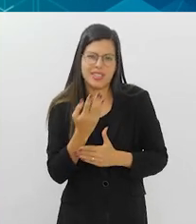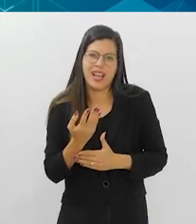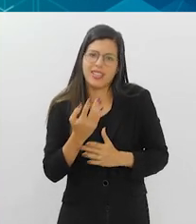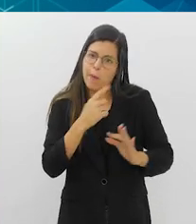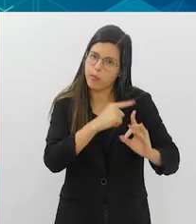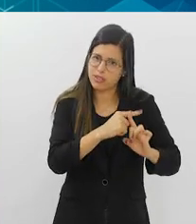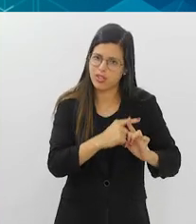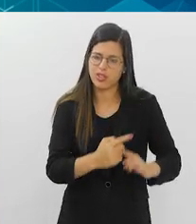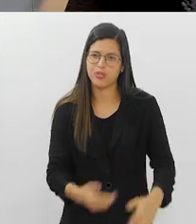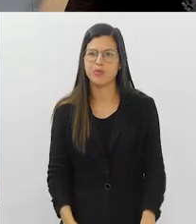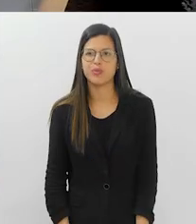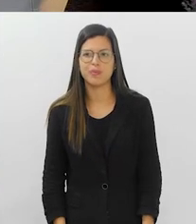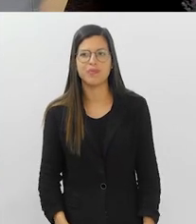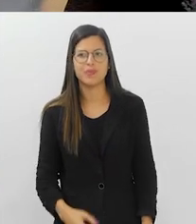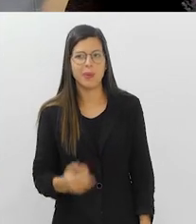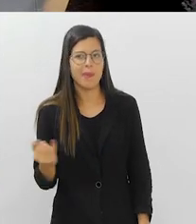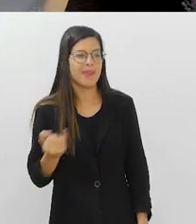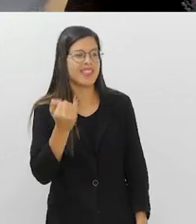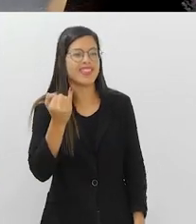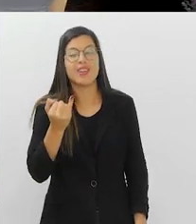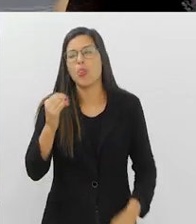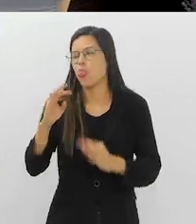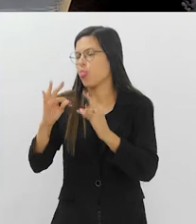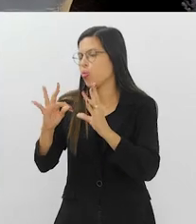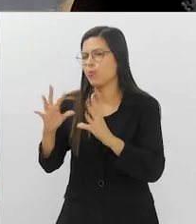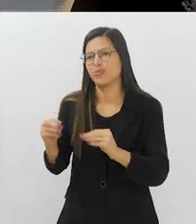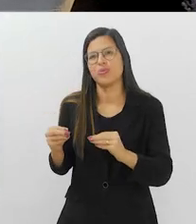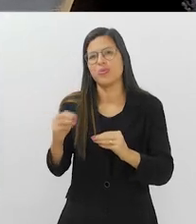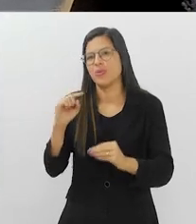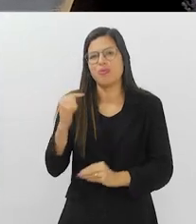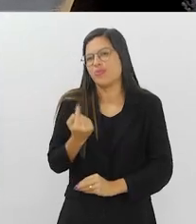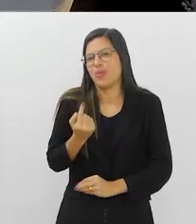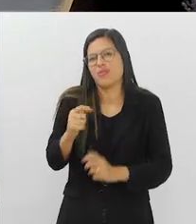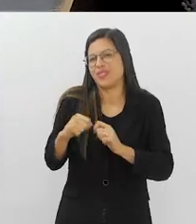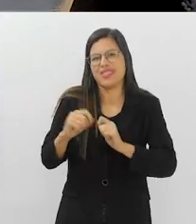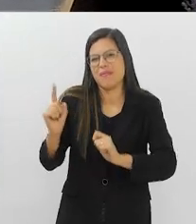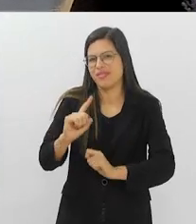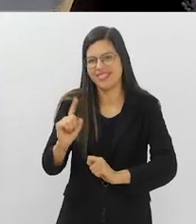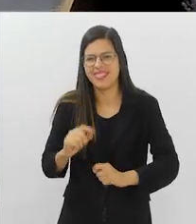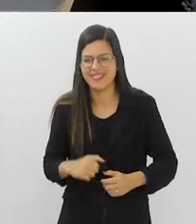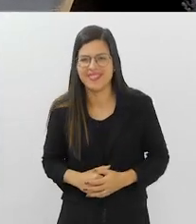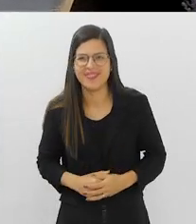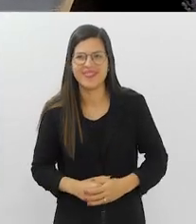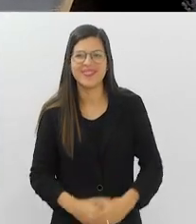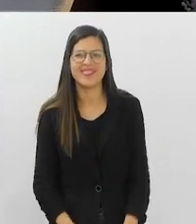também, seria super benéfico. Isso é importante, né, doutor Tudo Leonardo? aquilo que a gente normalmente não faz.